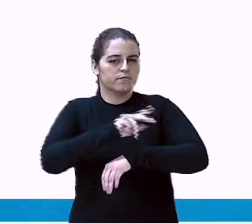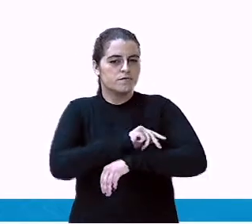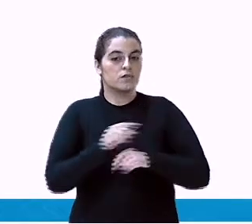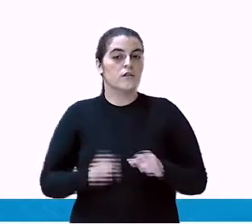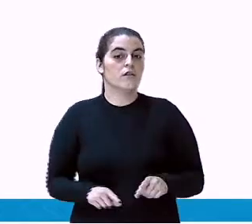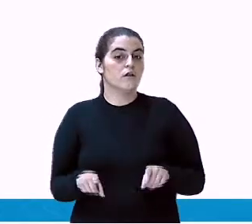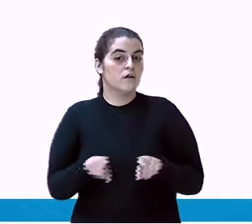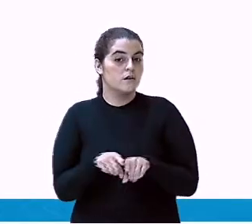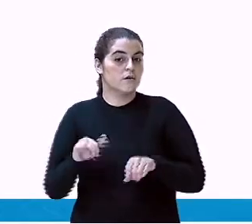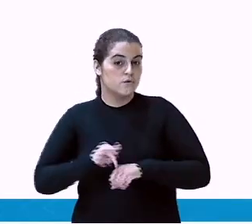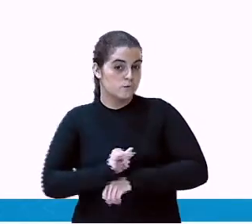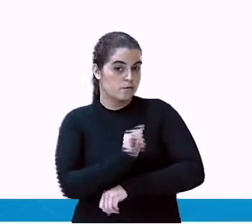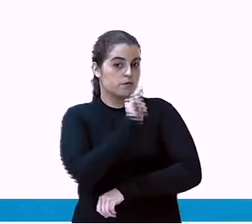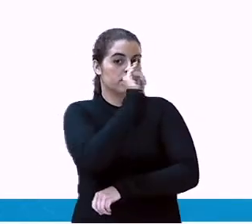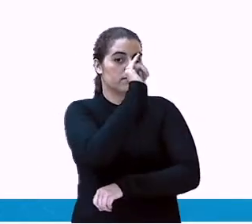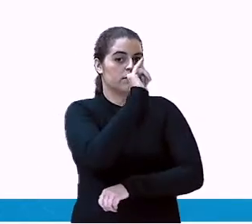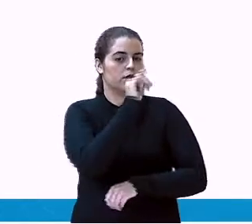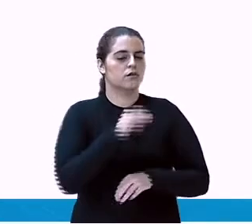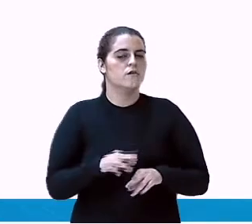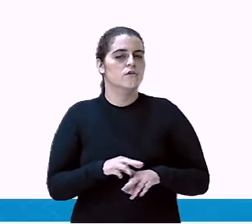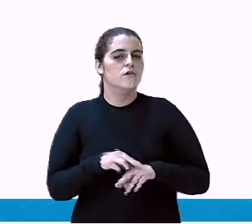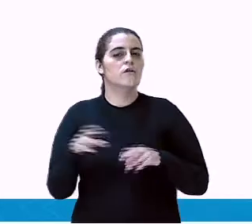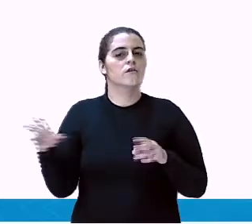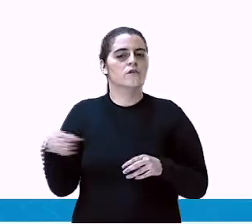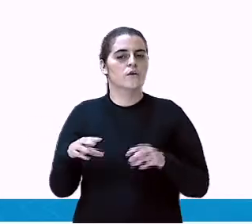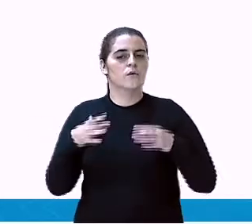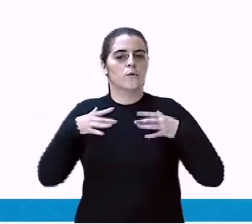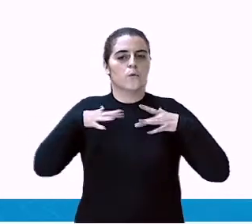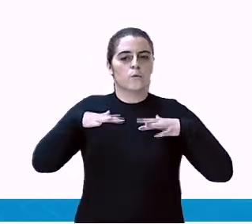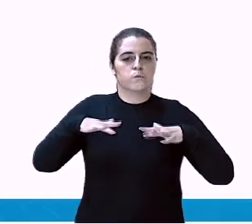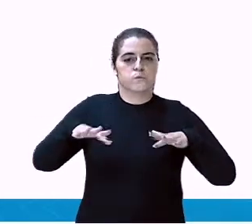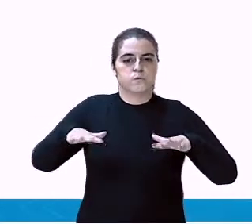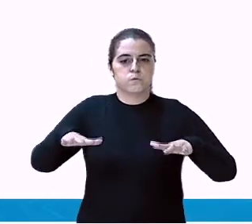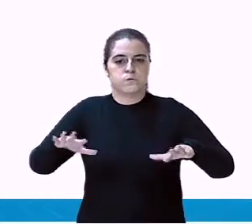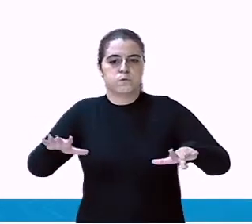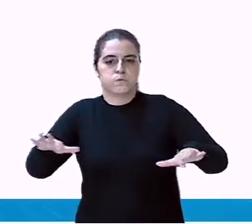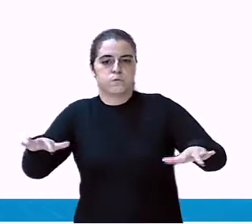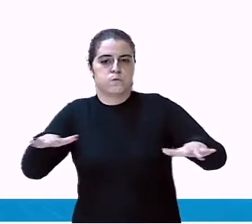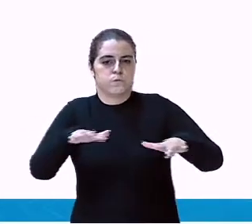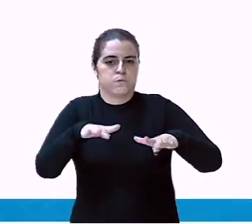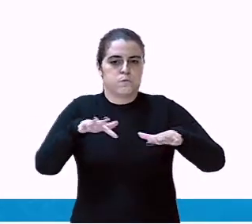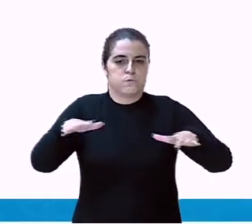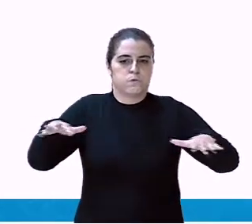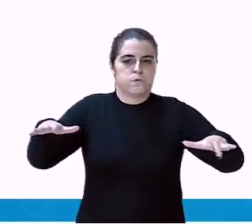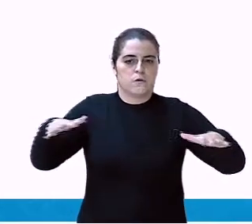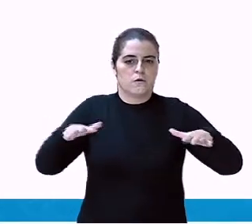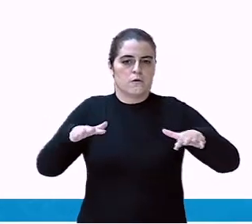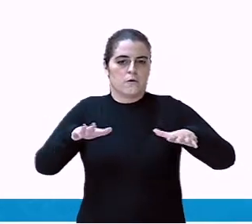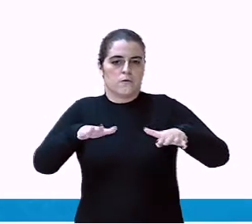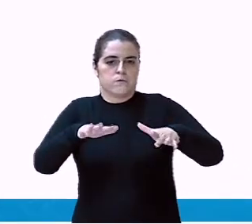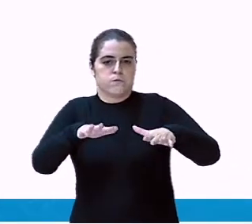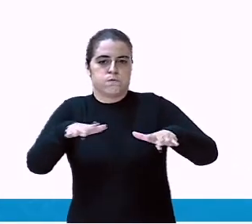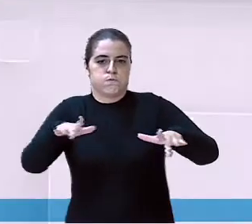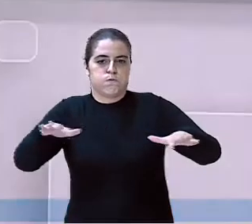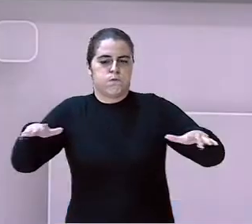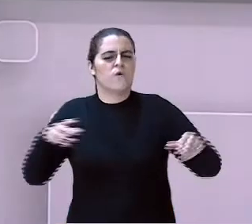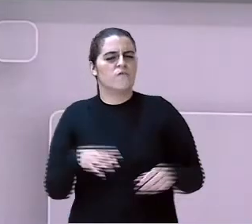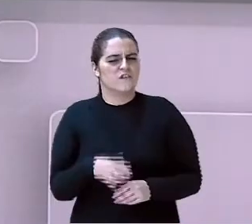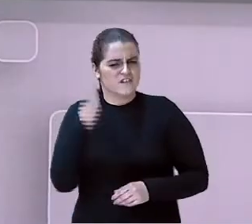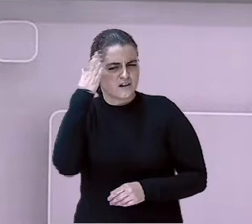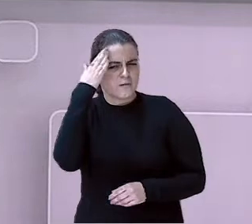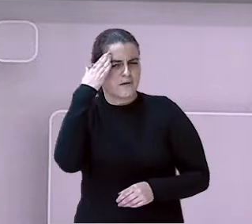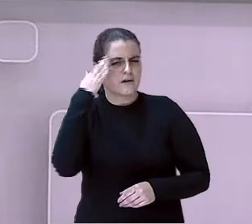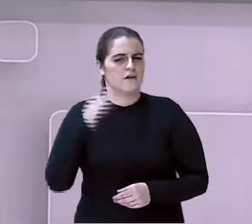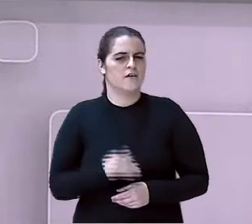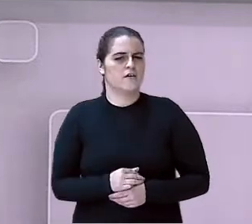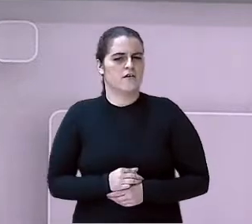de um avião. São formas de energias que espalham por meio de vibrações. Você sabia